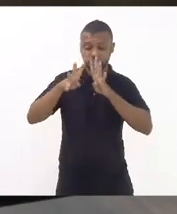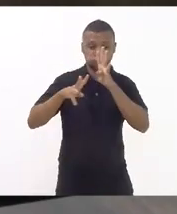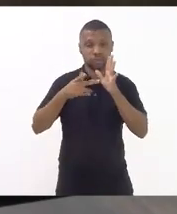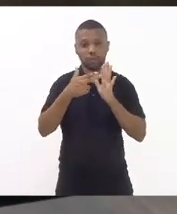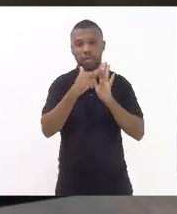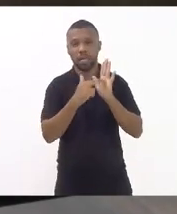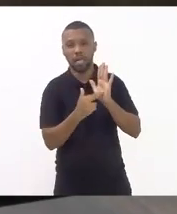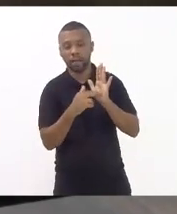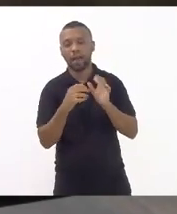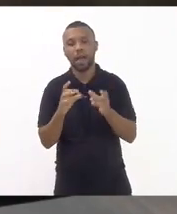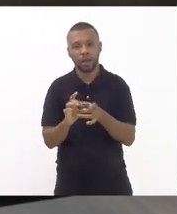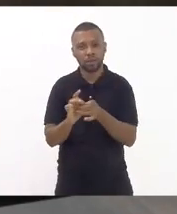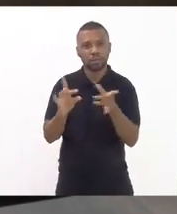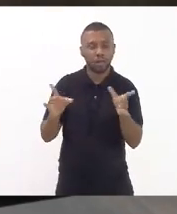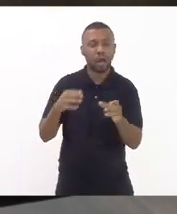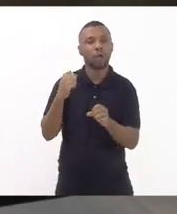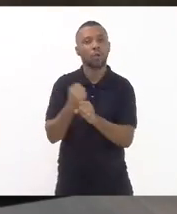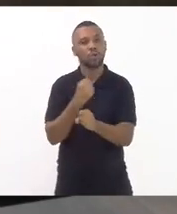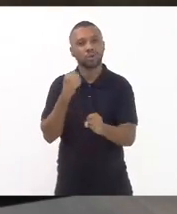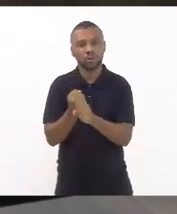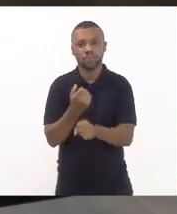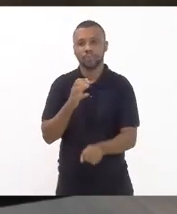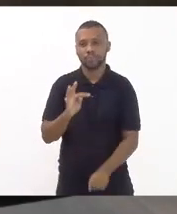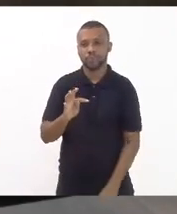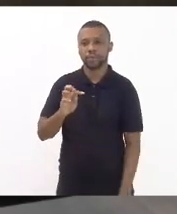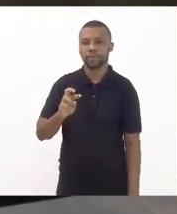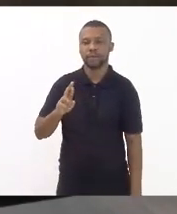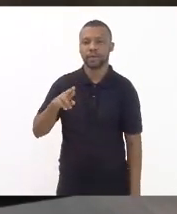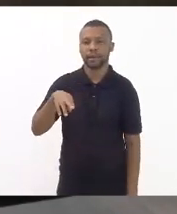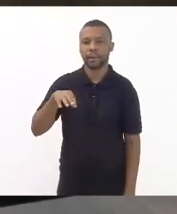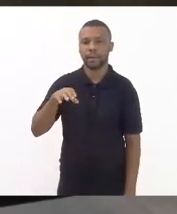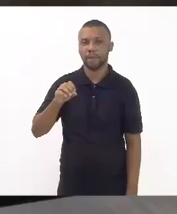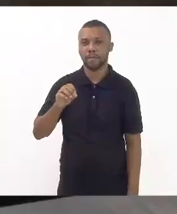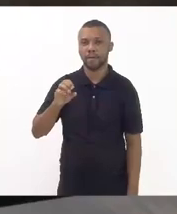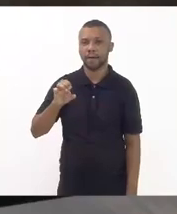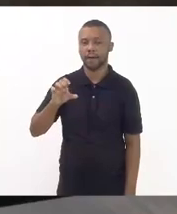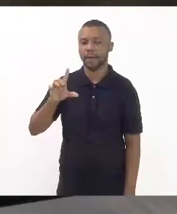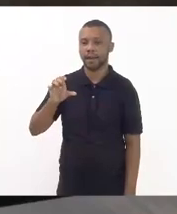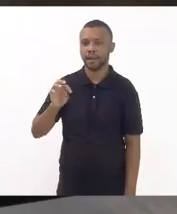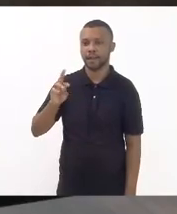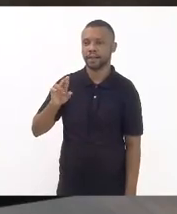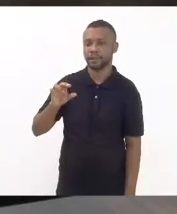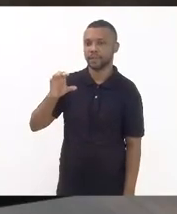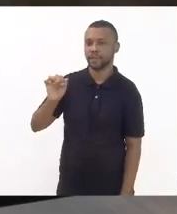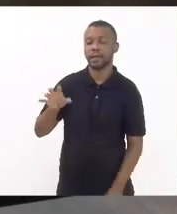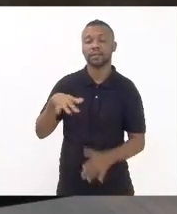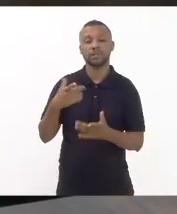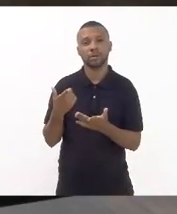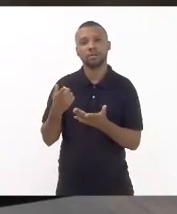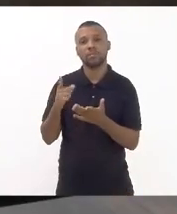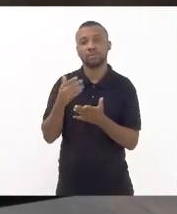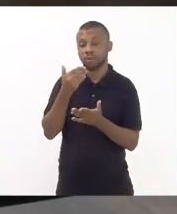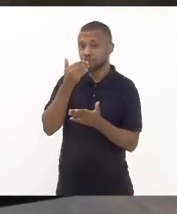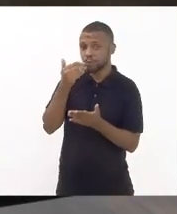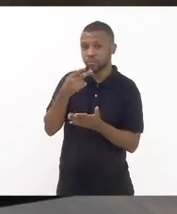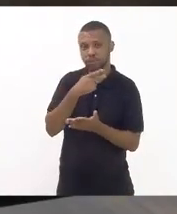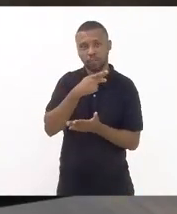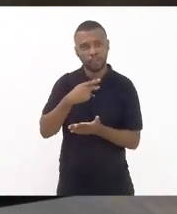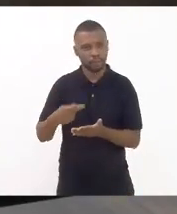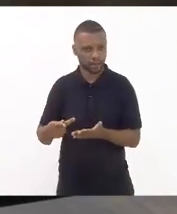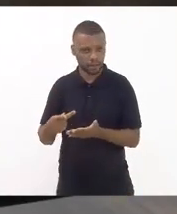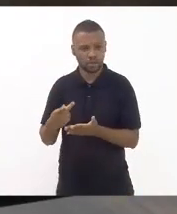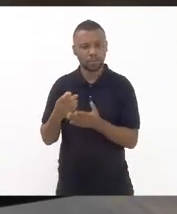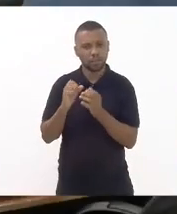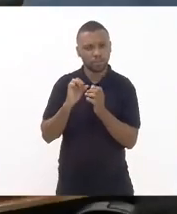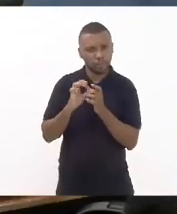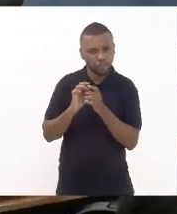a construção de 4 termoelétricas na Baía de Sepetiba. Então, foi feita uma solicitação ao presidente da casa, dizendo se